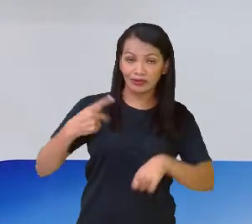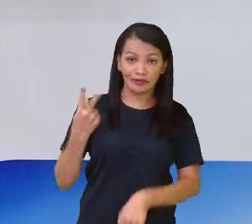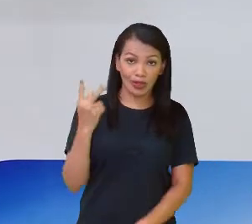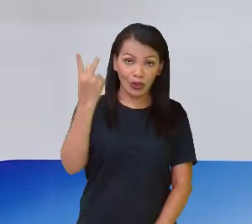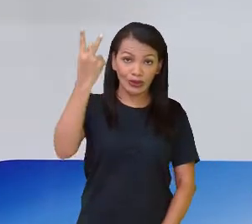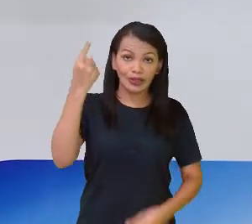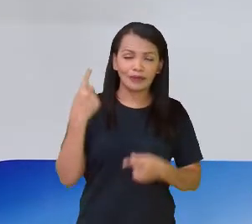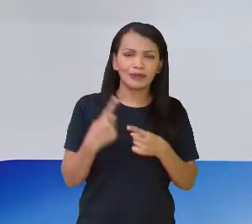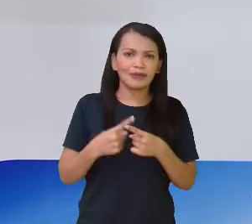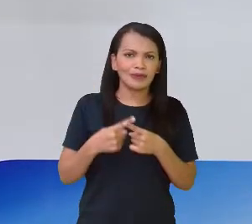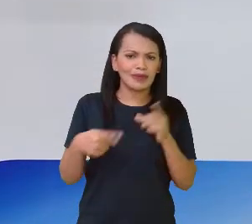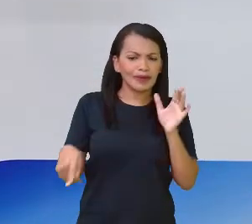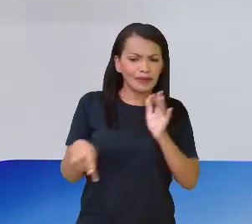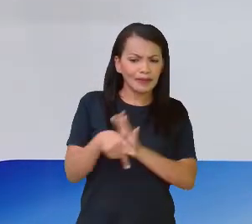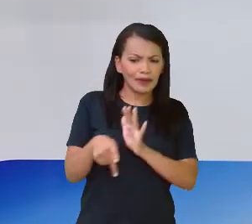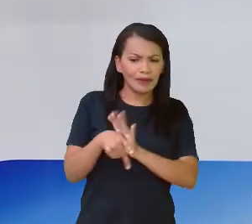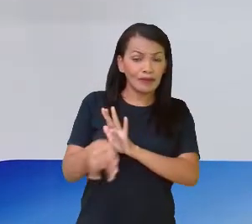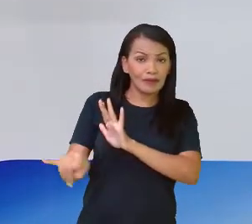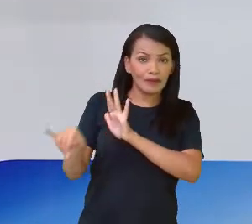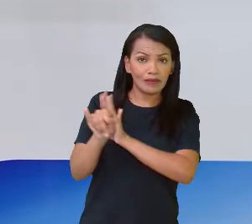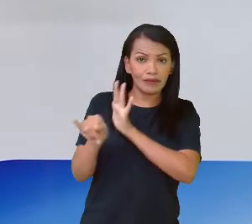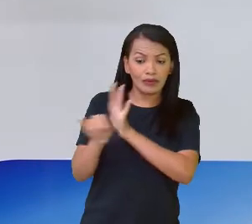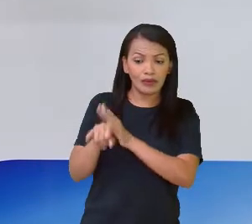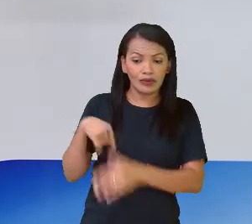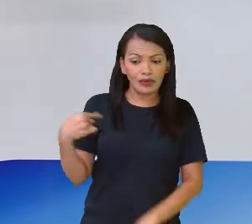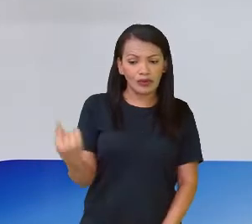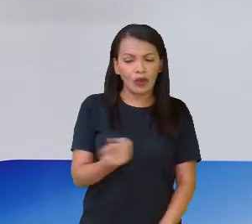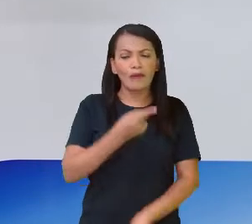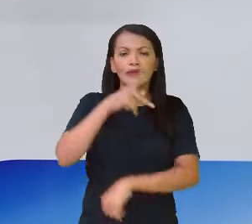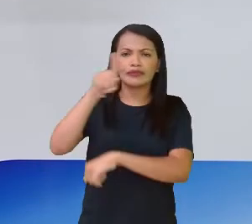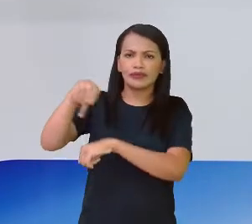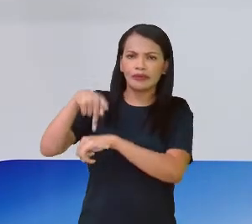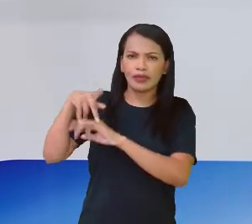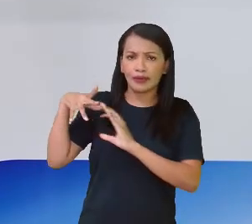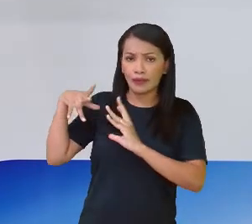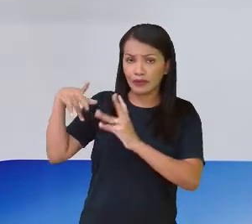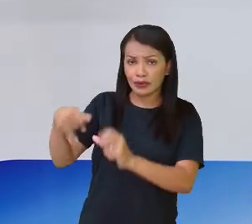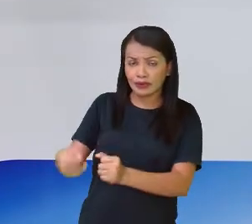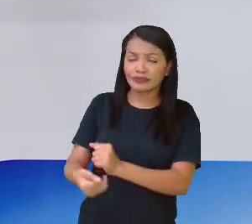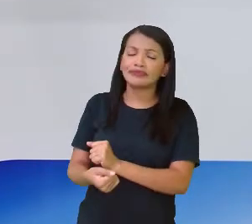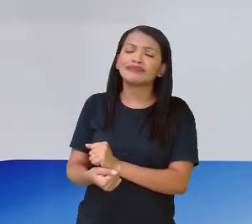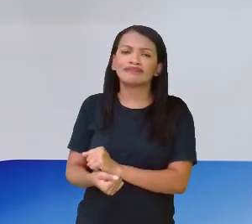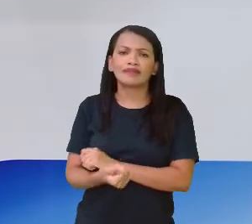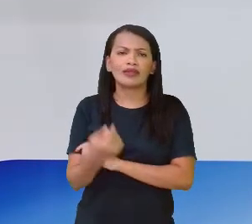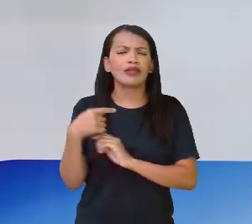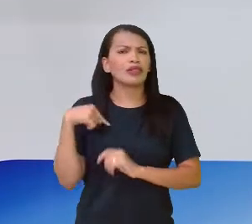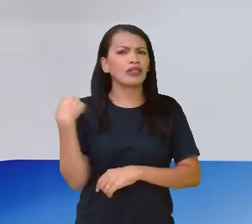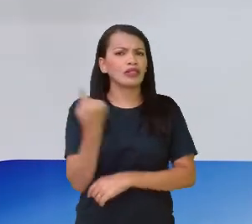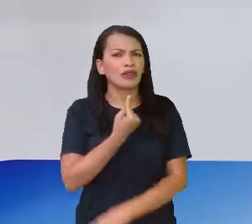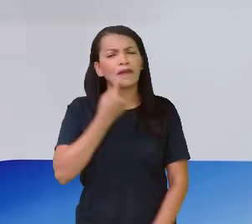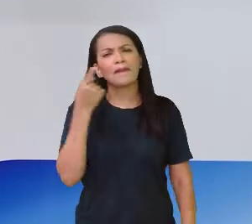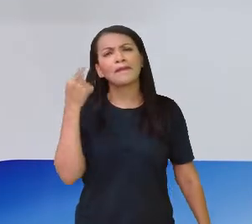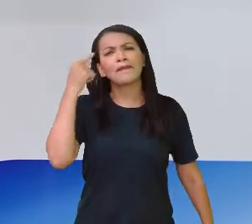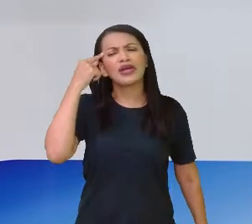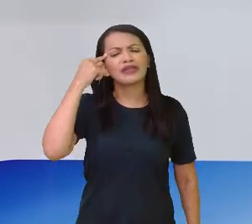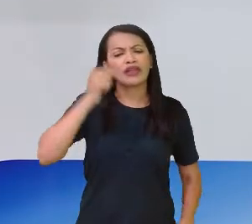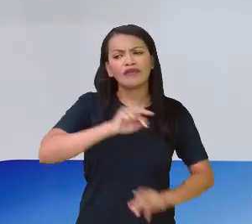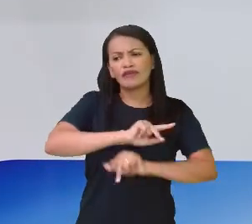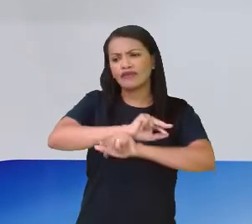valorizado, porque faz parte da identidade do nosso país como um todo. E aí, quando a gente pensa nisso,